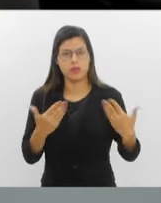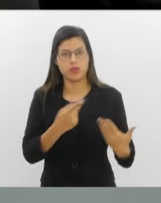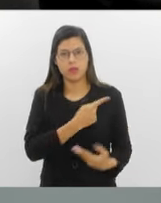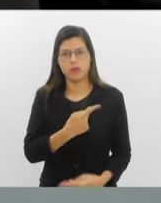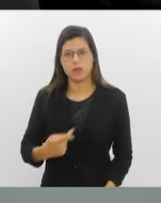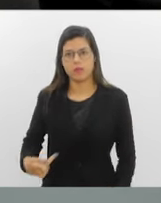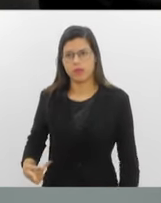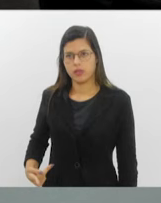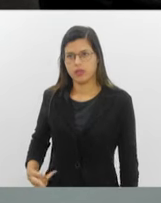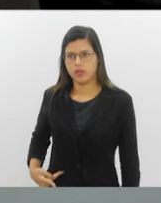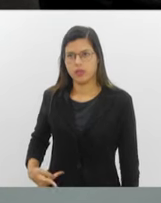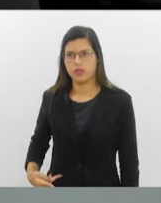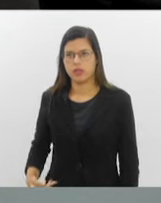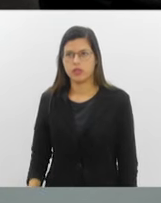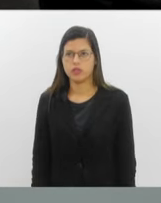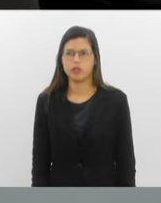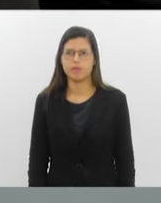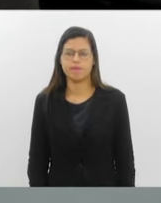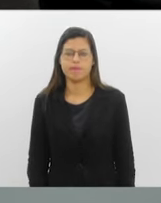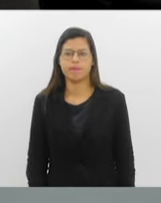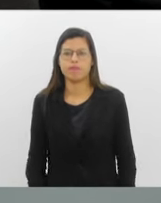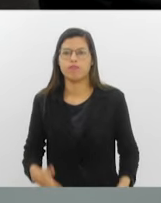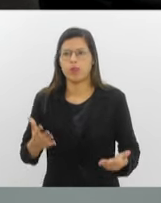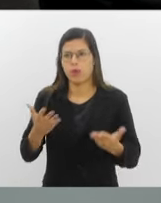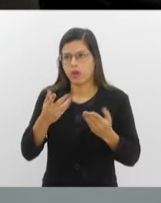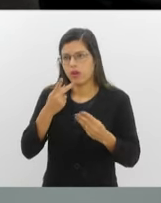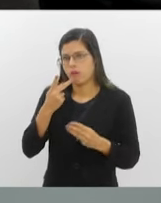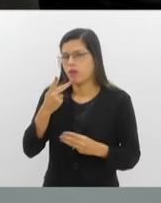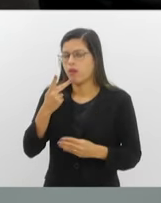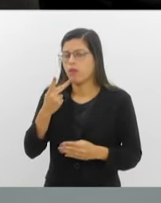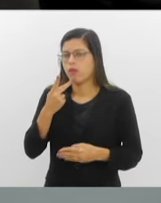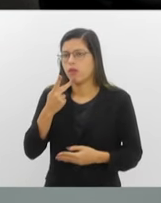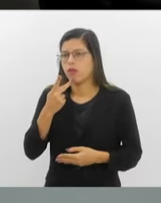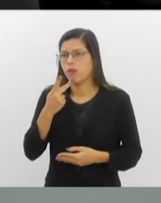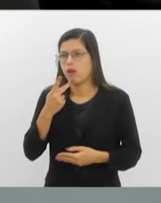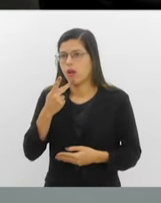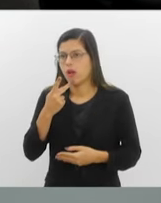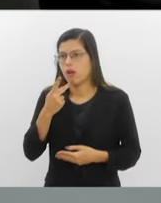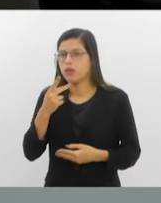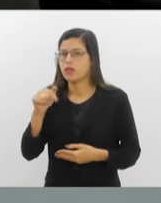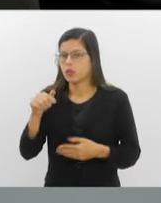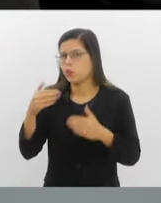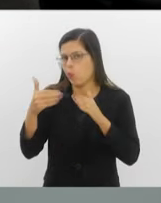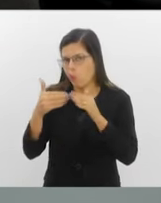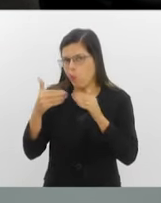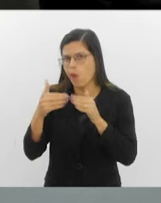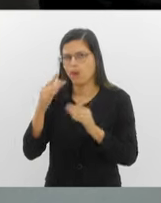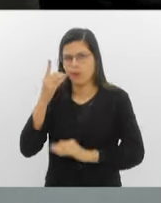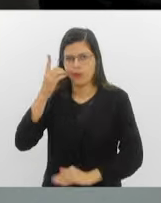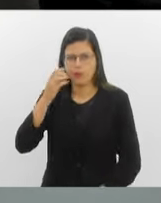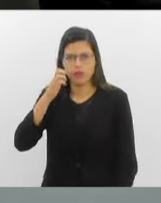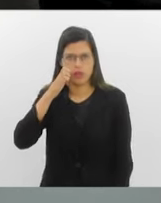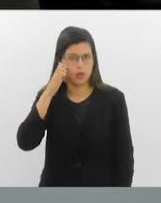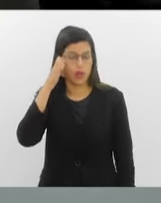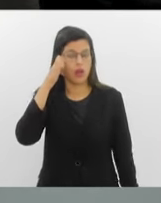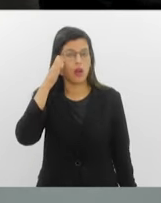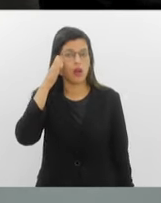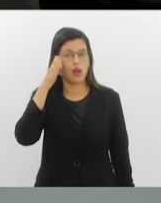eu queria então só dizer que eu corroboro com essa avaliação da deputada Élica, de que também nessa